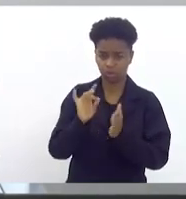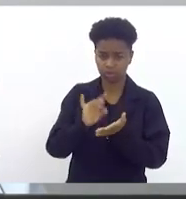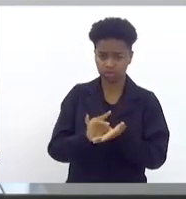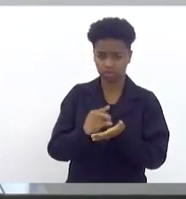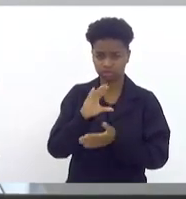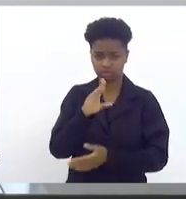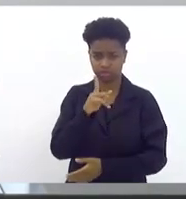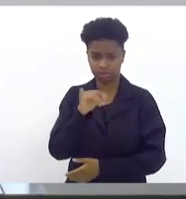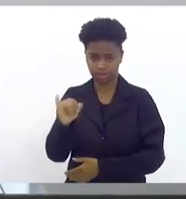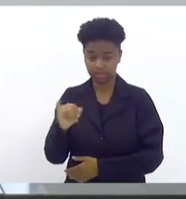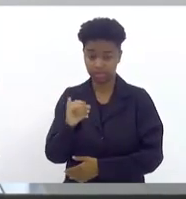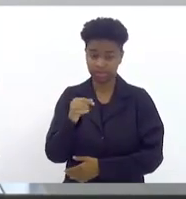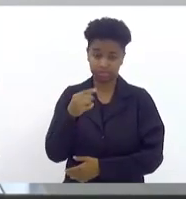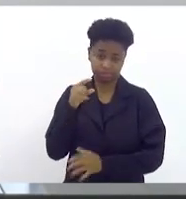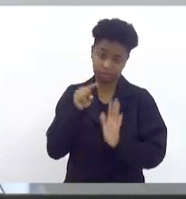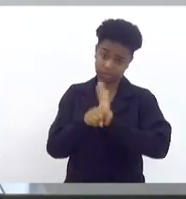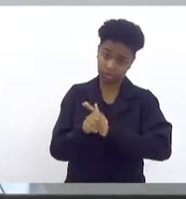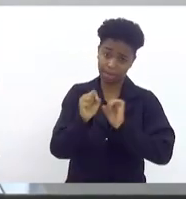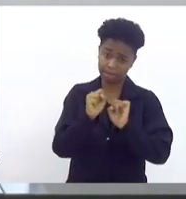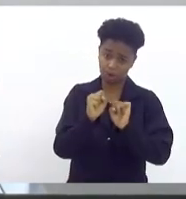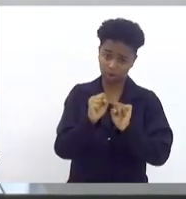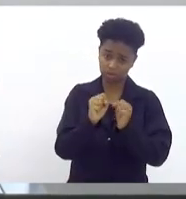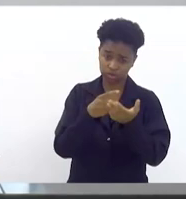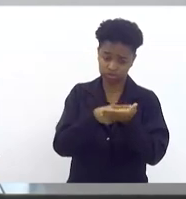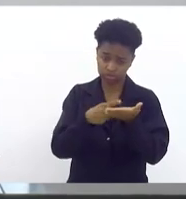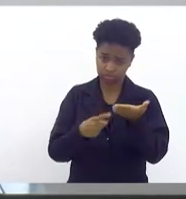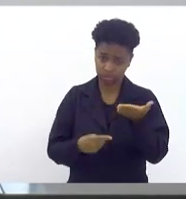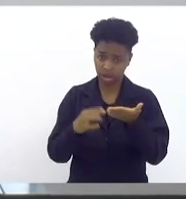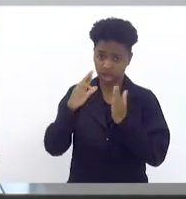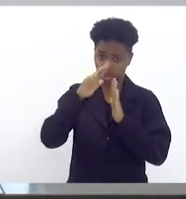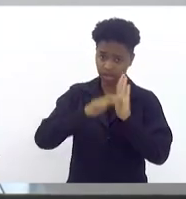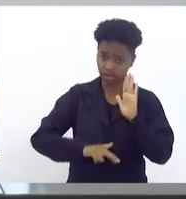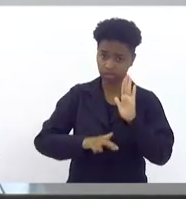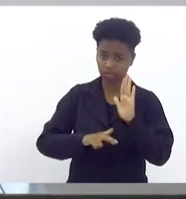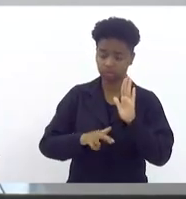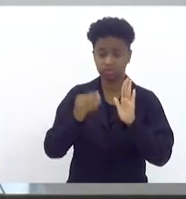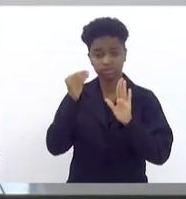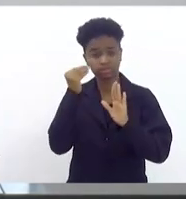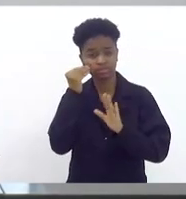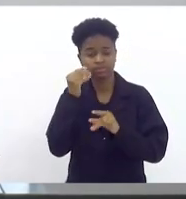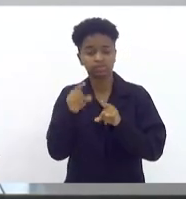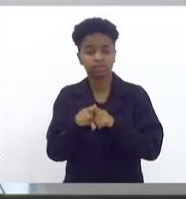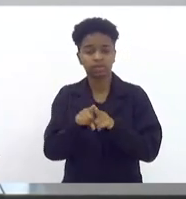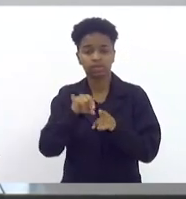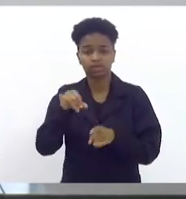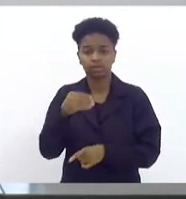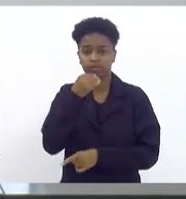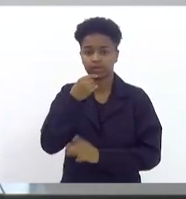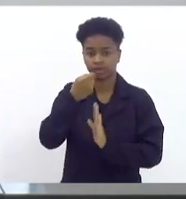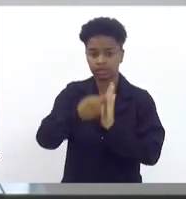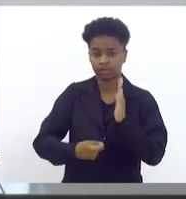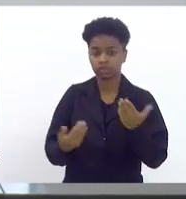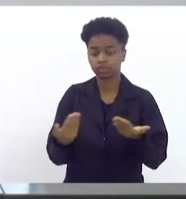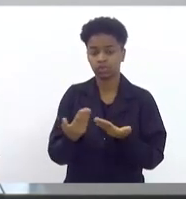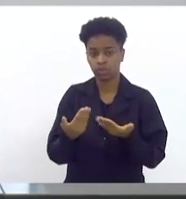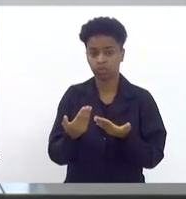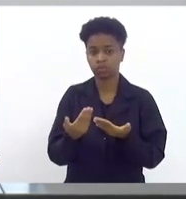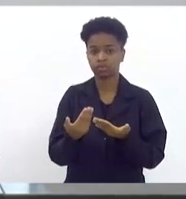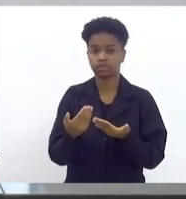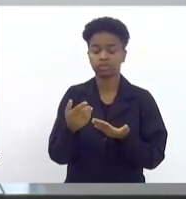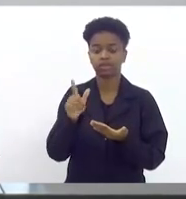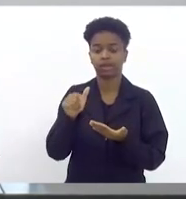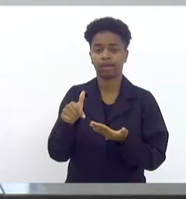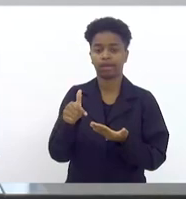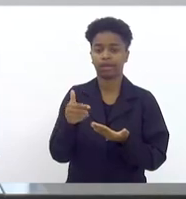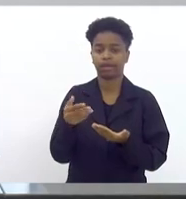Excelência, se a gente pode mandar encadernar aquele relatório e aproveitar esse texto de Vossa Excelência hoje como introito desse...